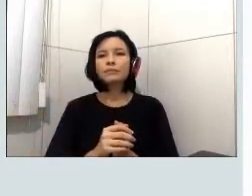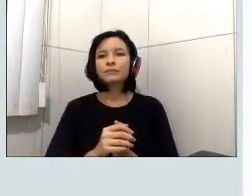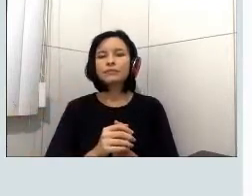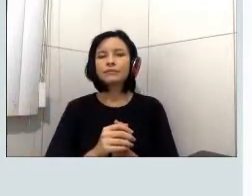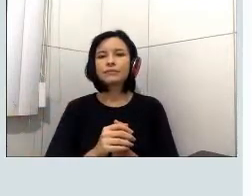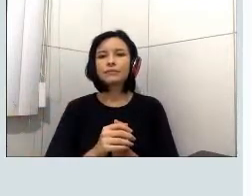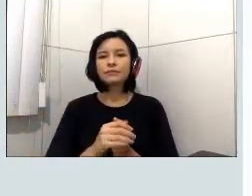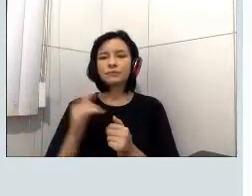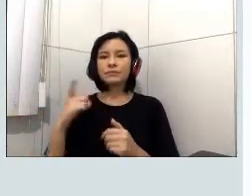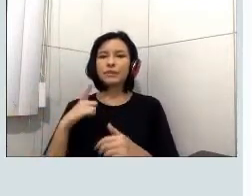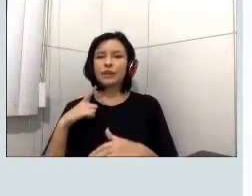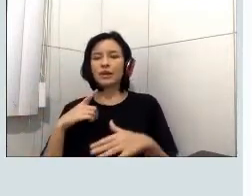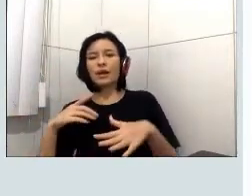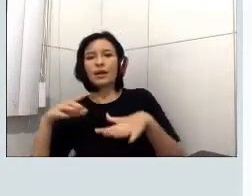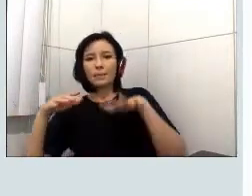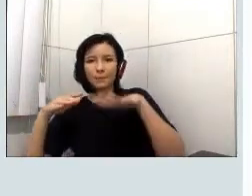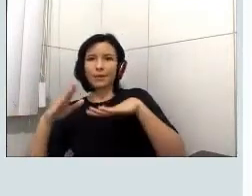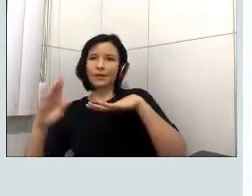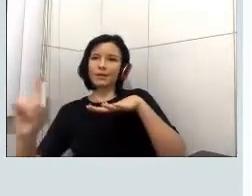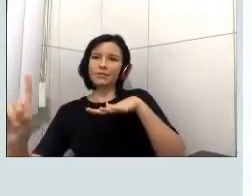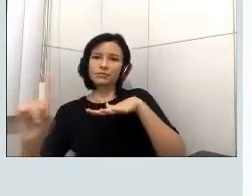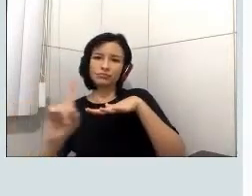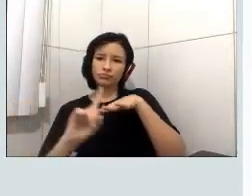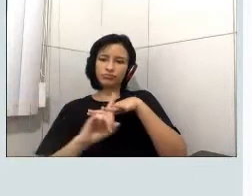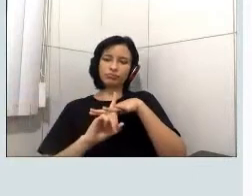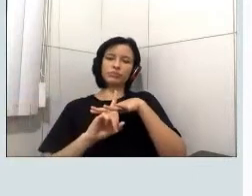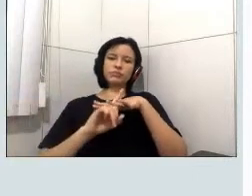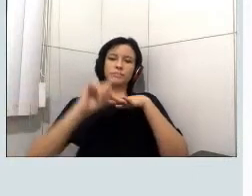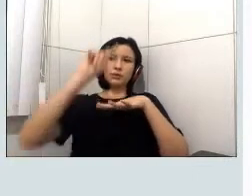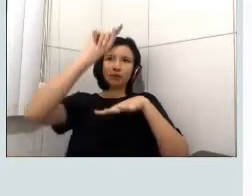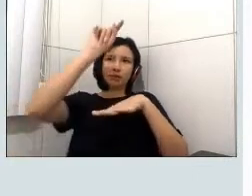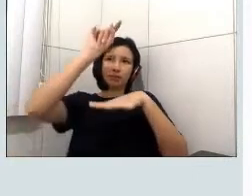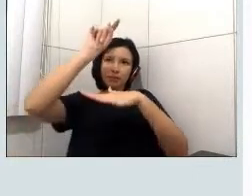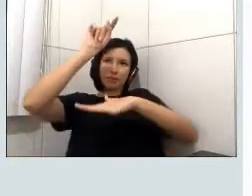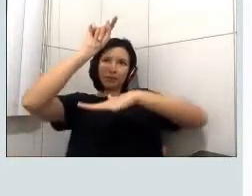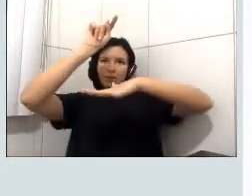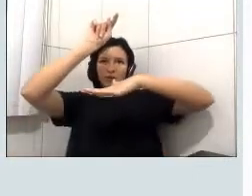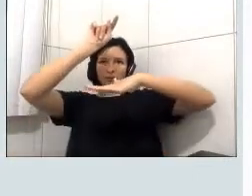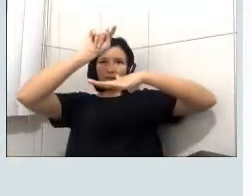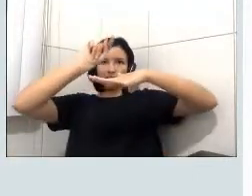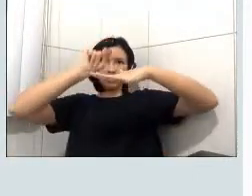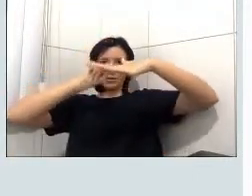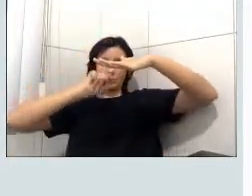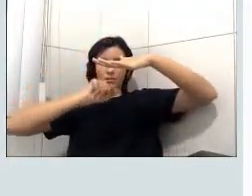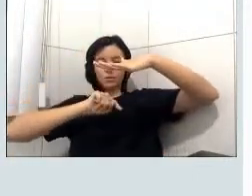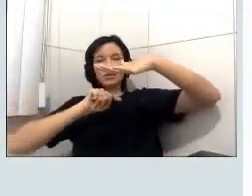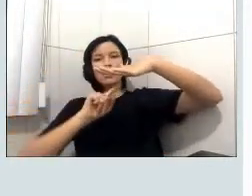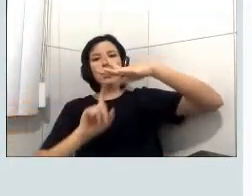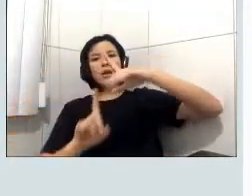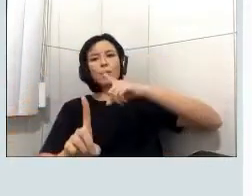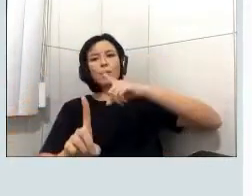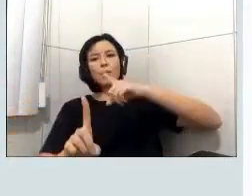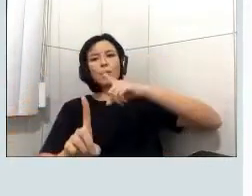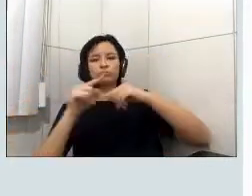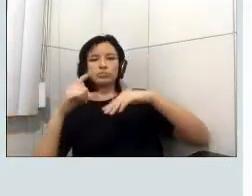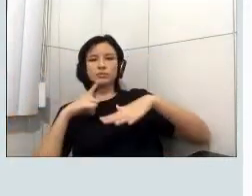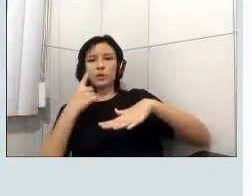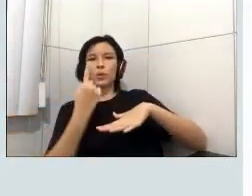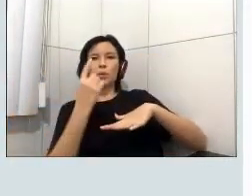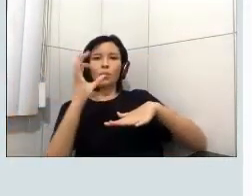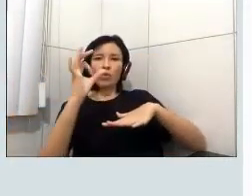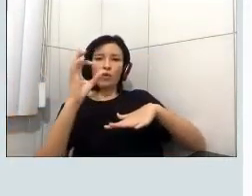reta e plano, onde uma reta vai passar pelo plano e o encontro delas vai formar um ângulo de 90